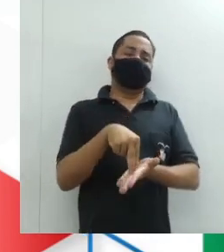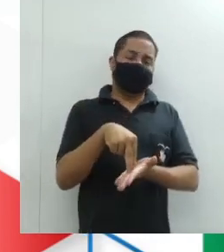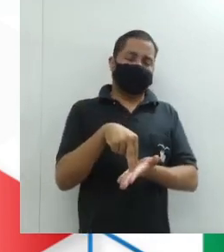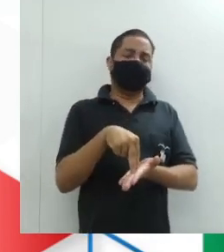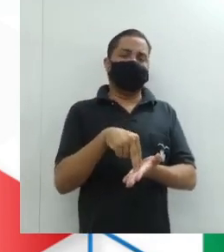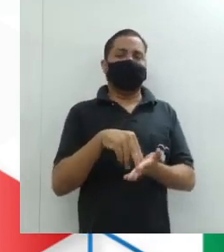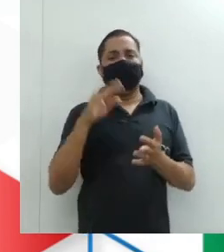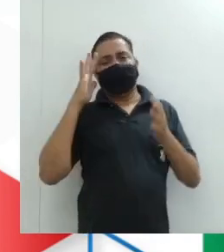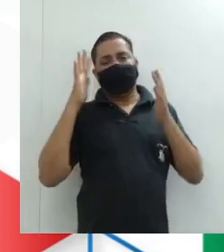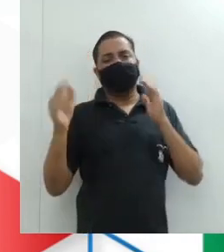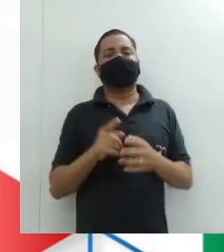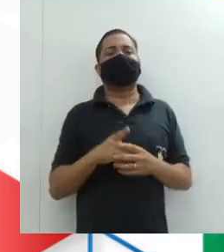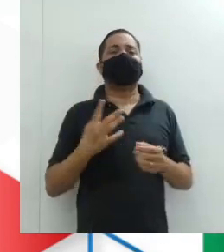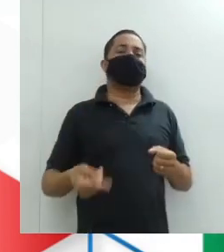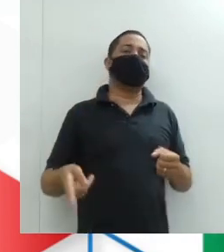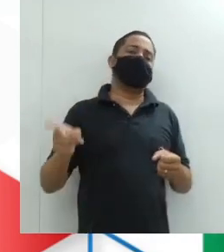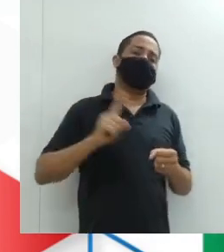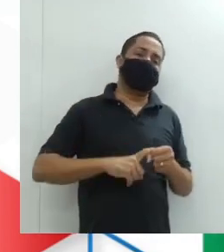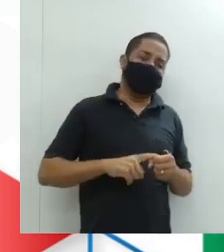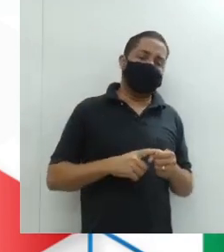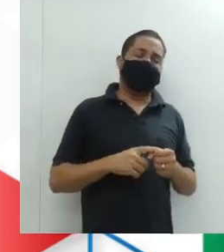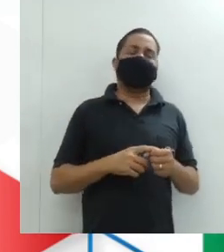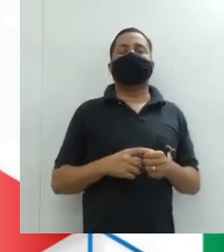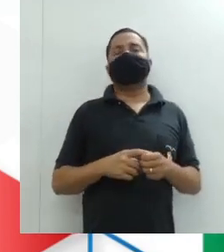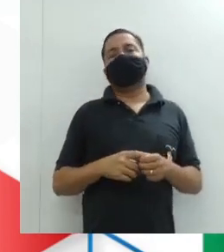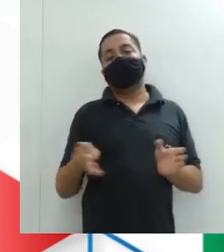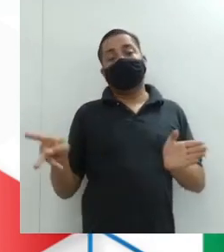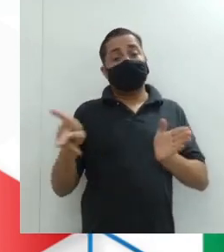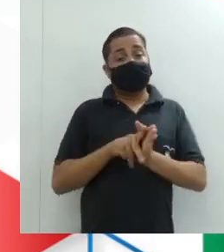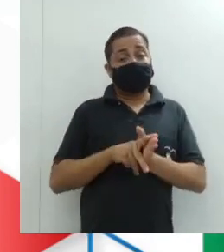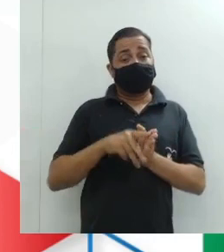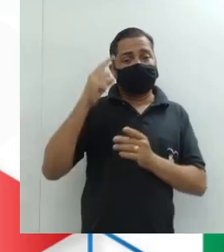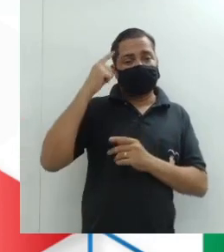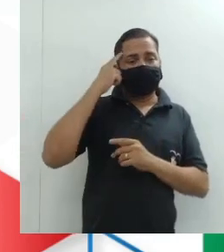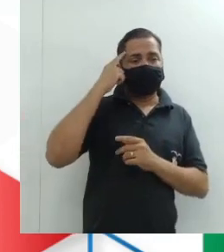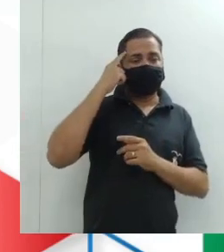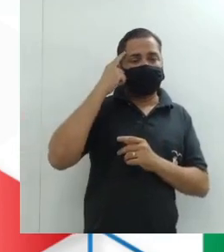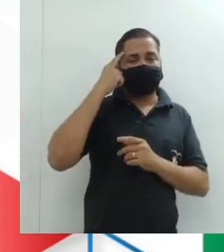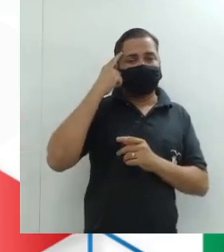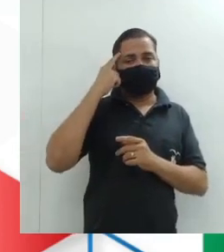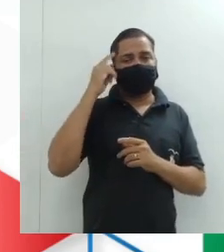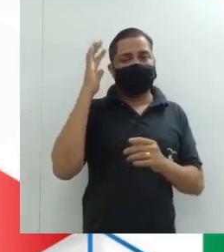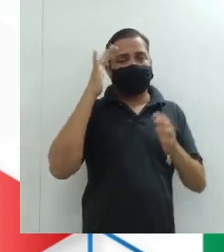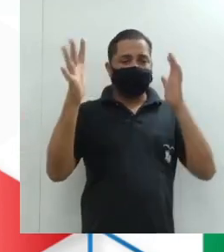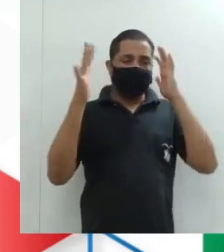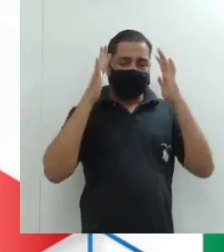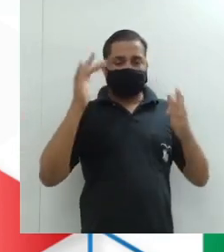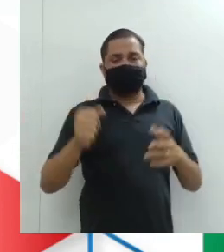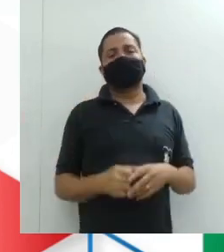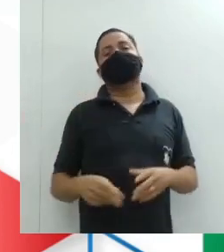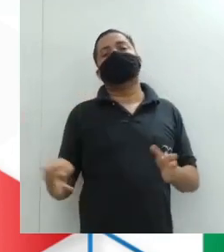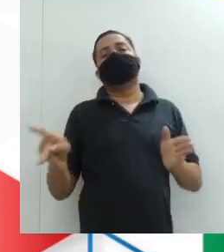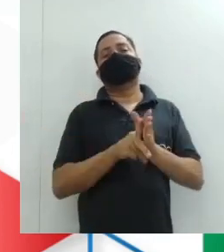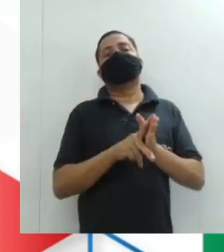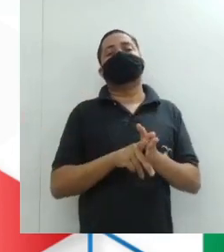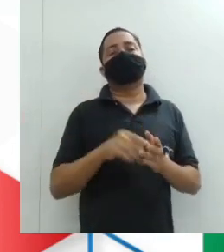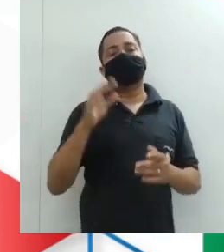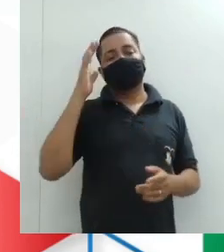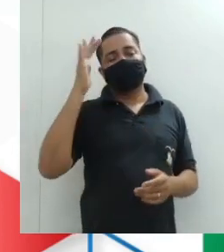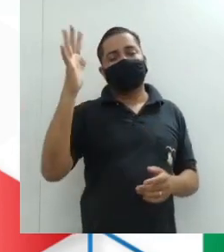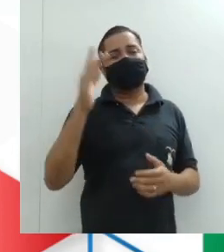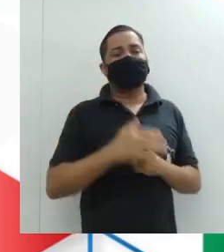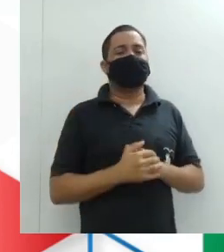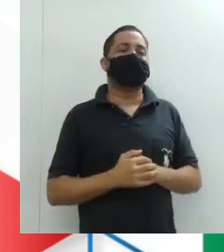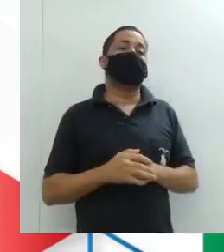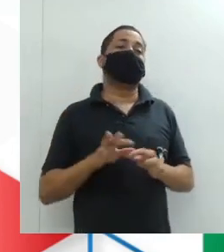de filosofar, ela volta-se para o próprio pensamento, refletir sobre o próprio